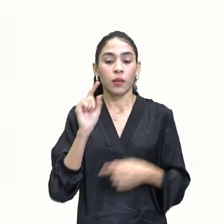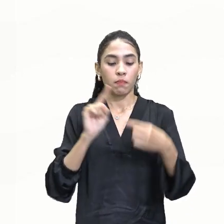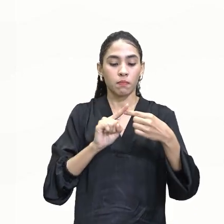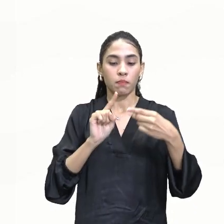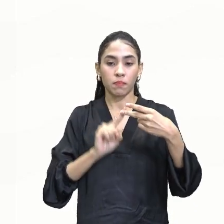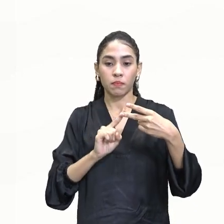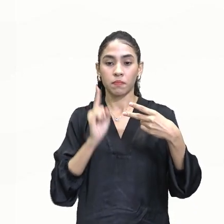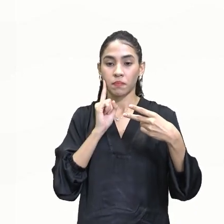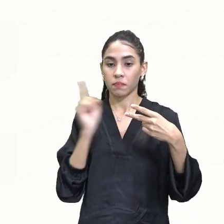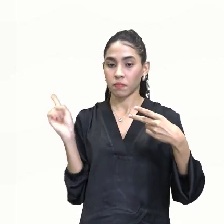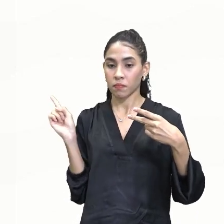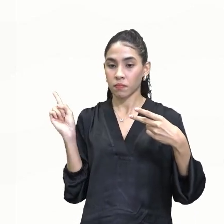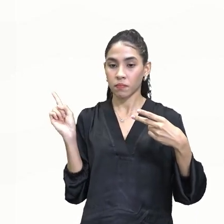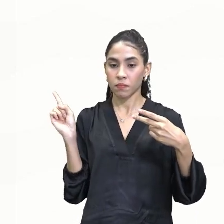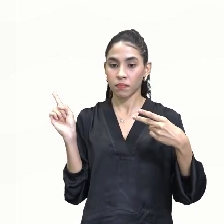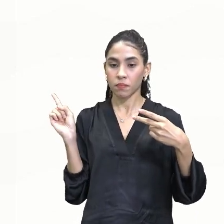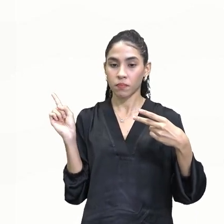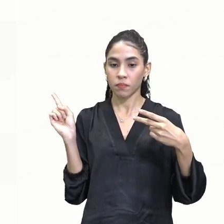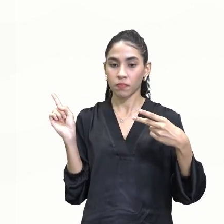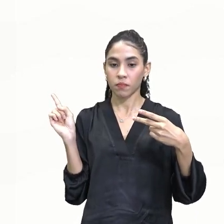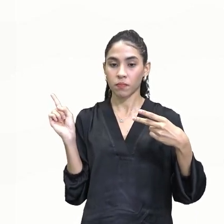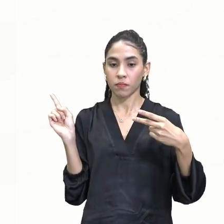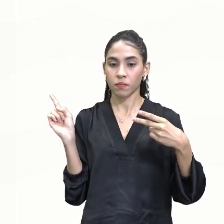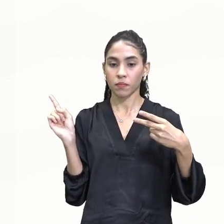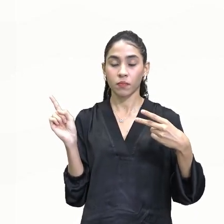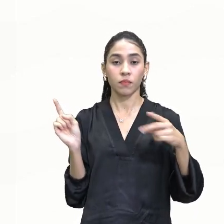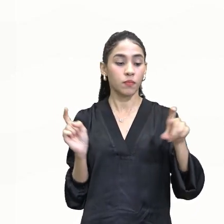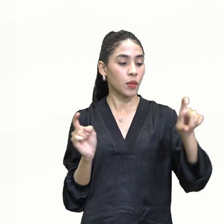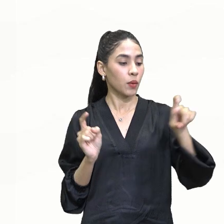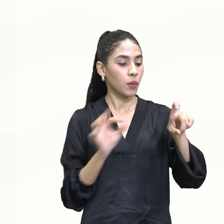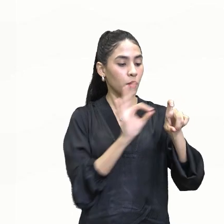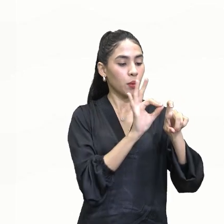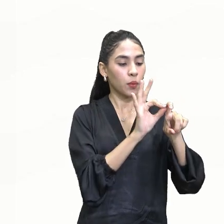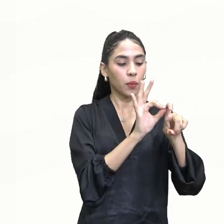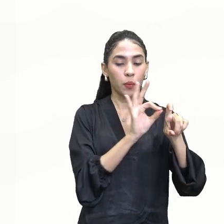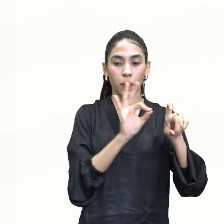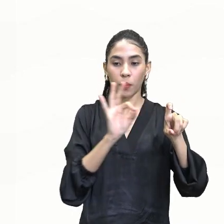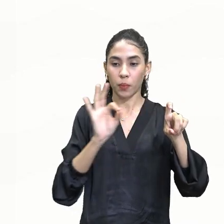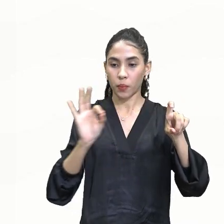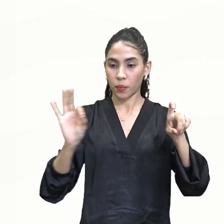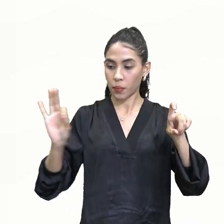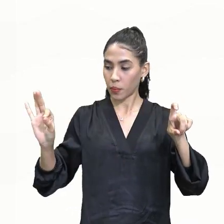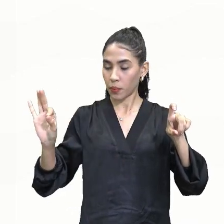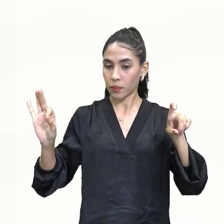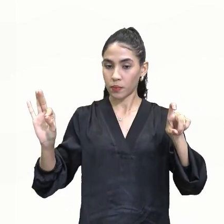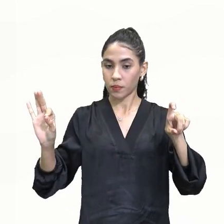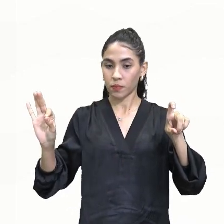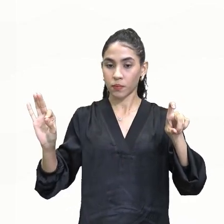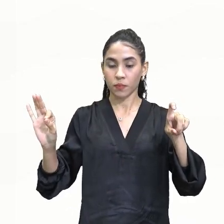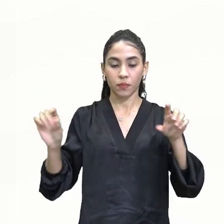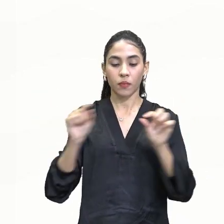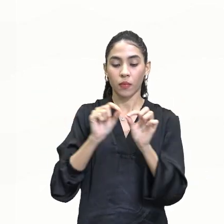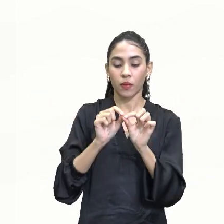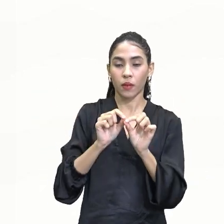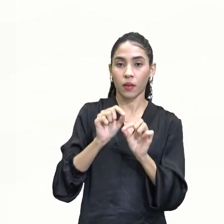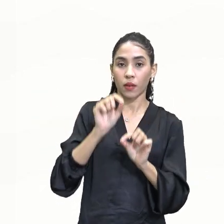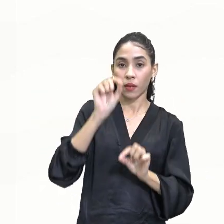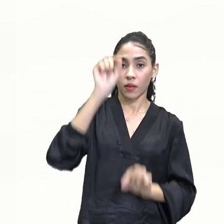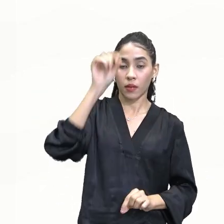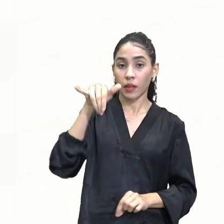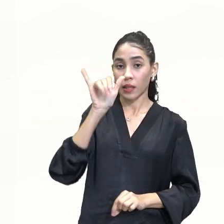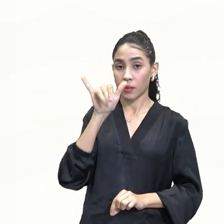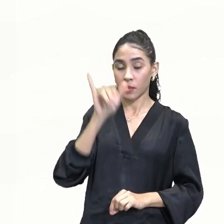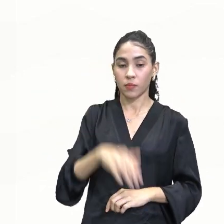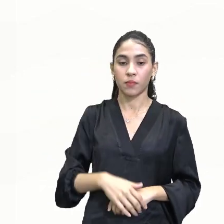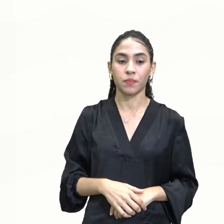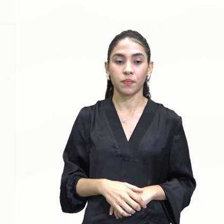eixos. Nós temos o eixo x e nós temos o eixo y. Todas as vezes que